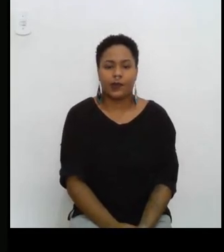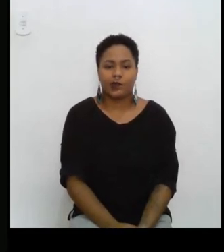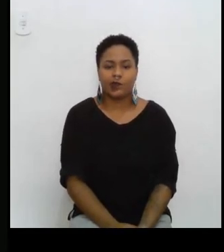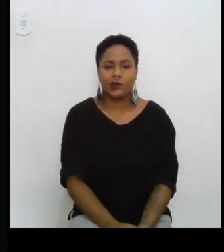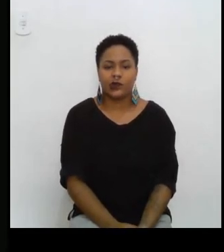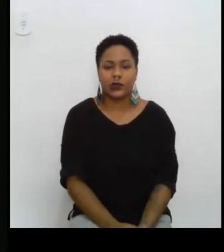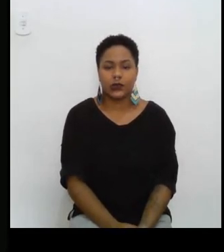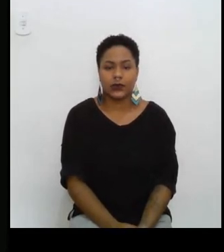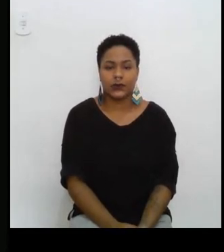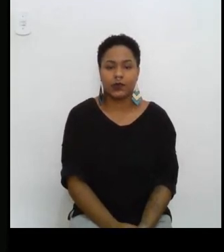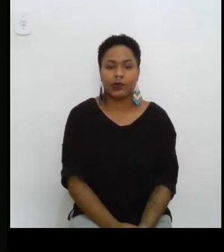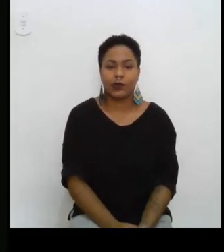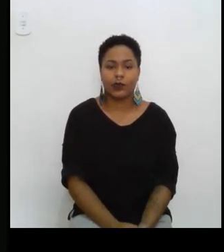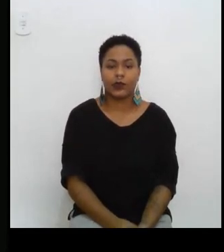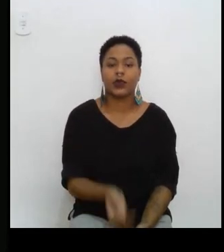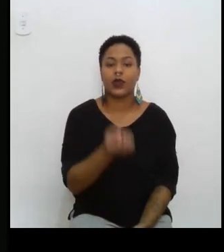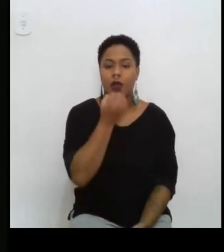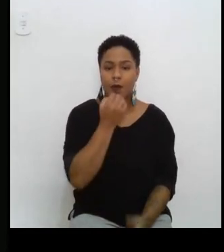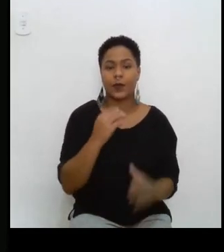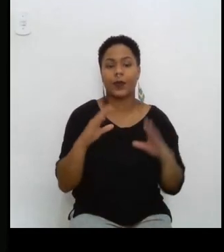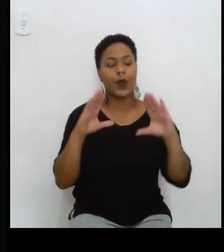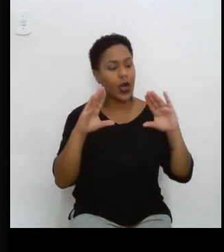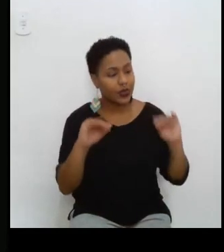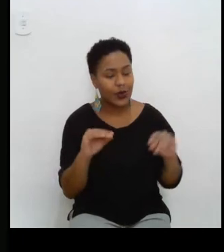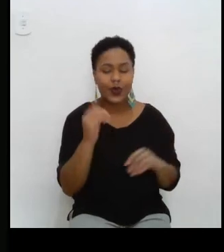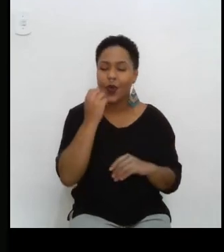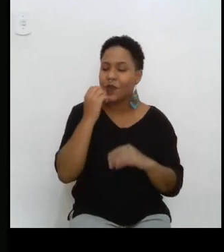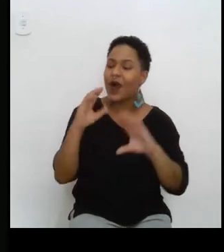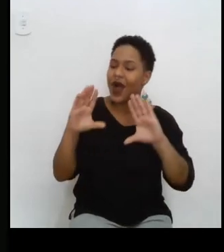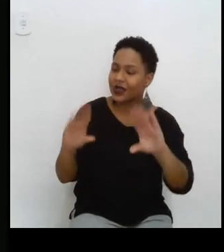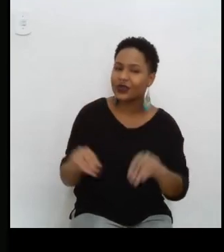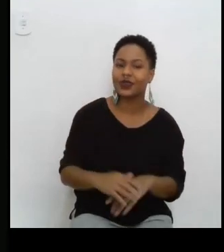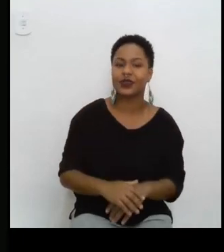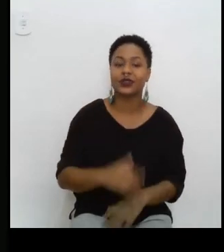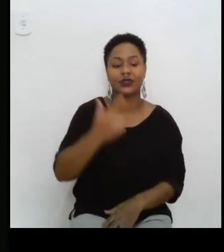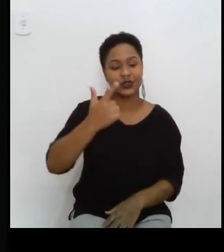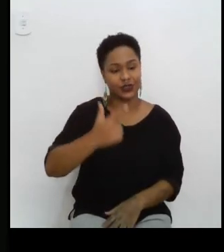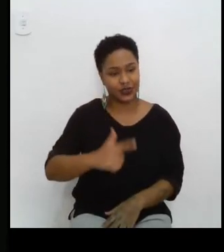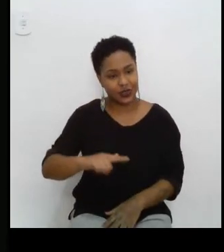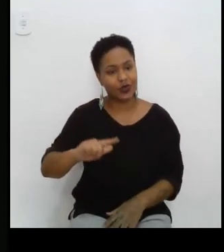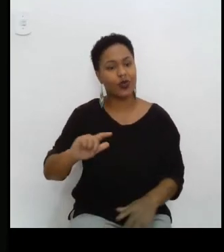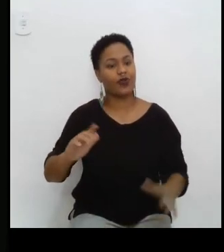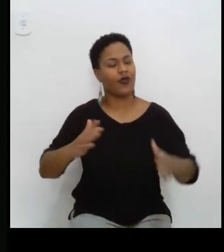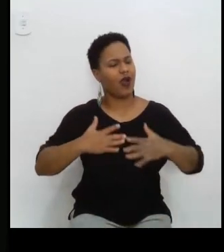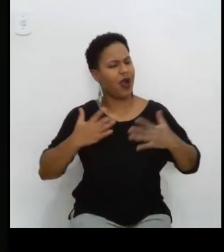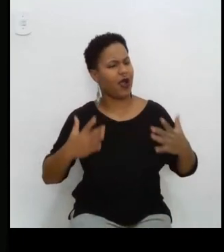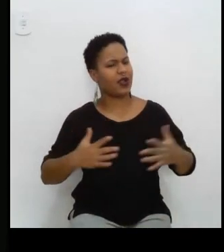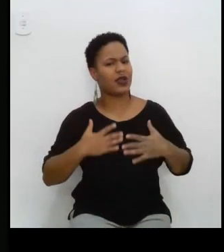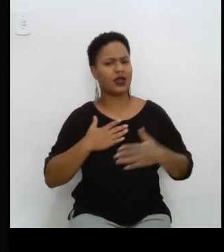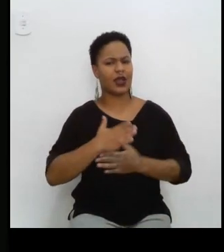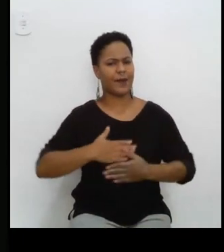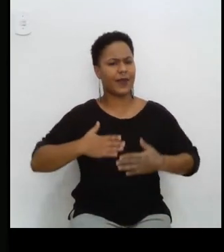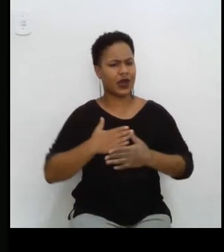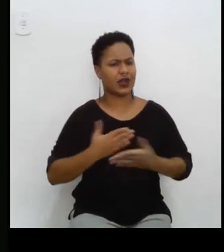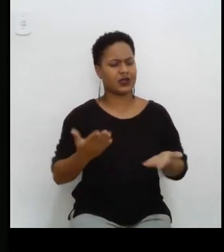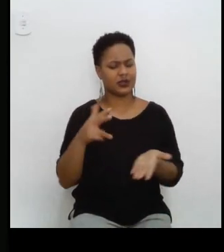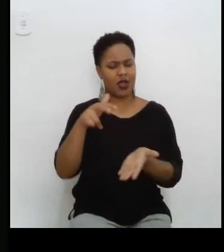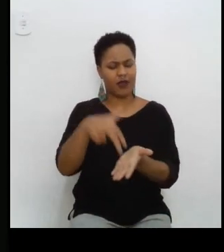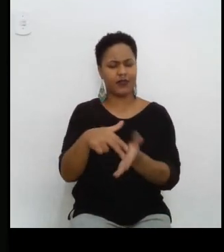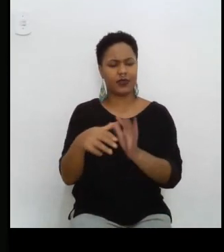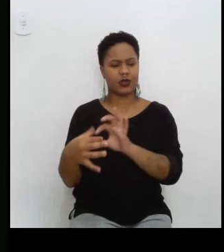Oi boa noite boa noite é mais uma vez motivo de alegria e Prazer tá aqui reunir e como não